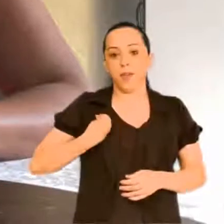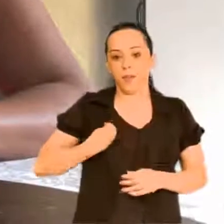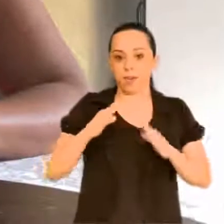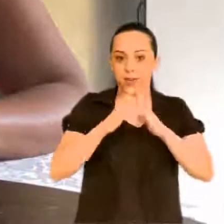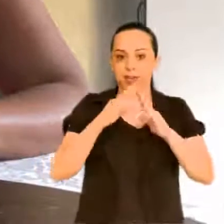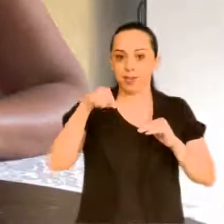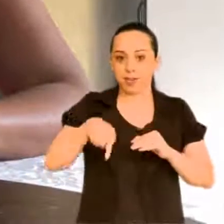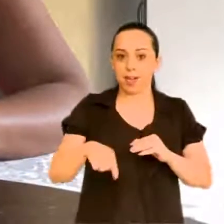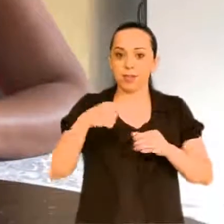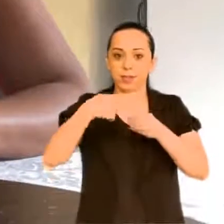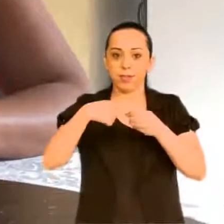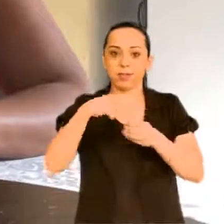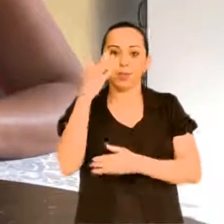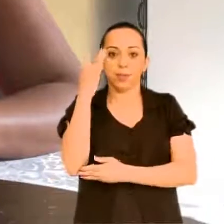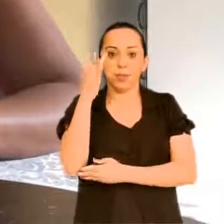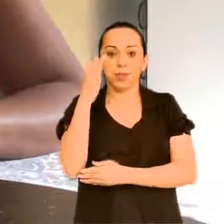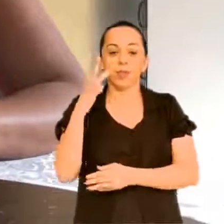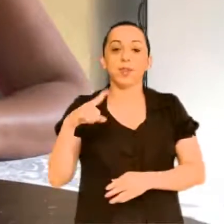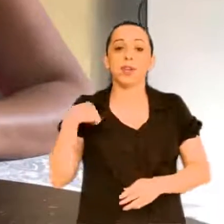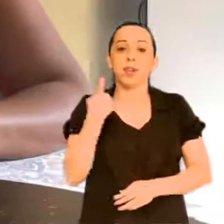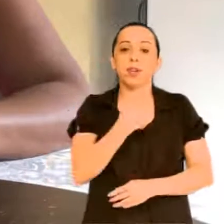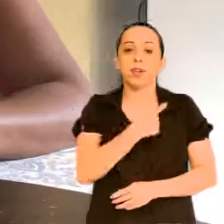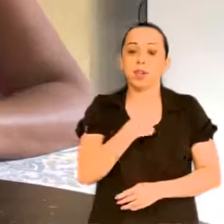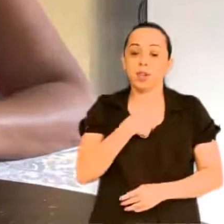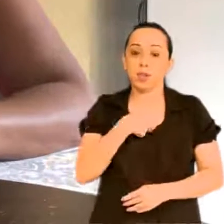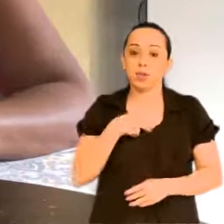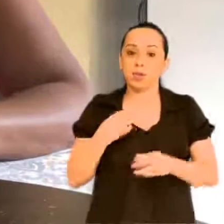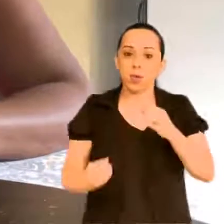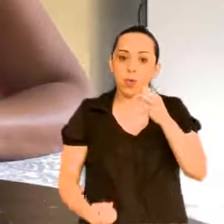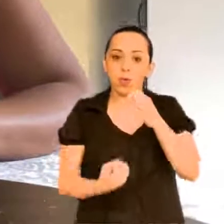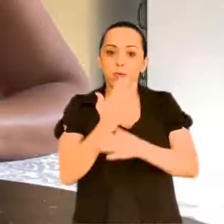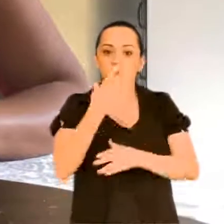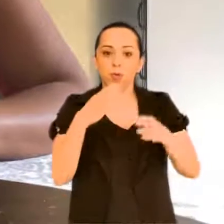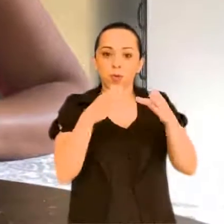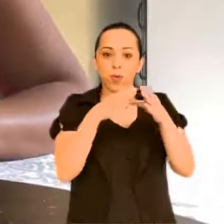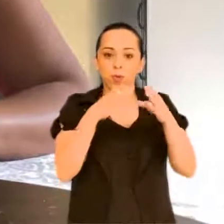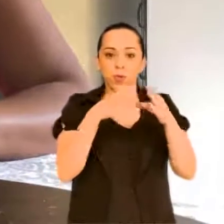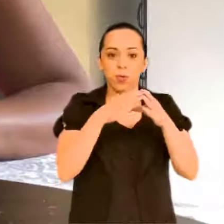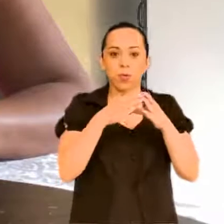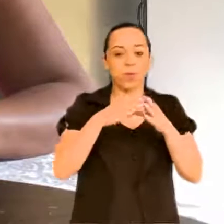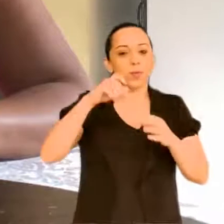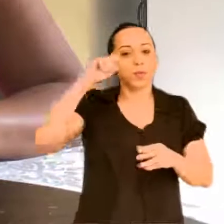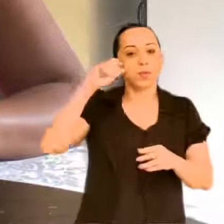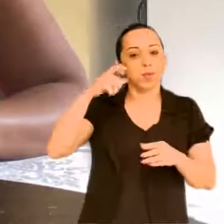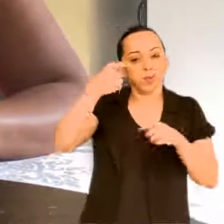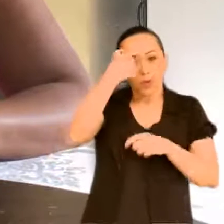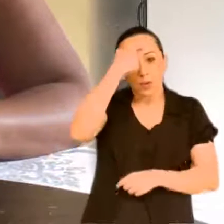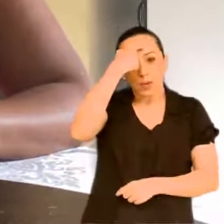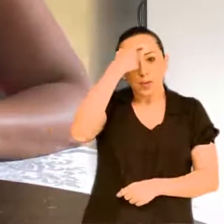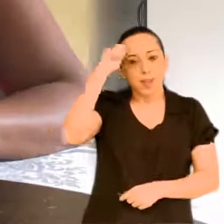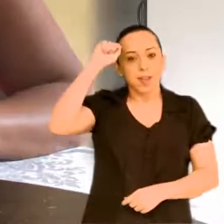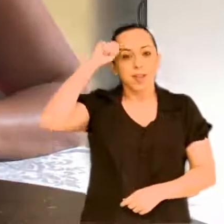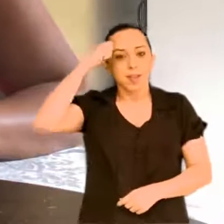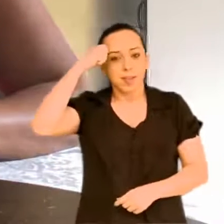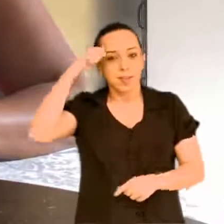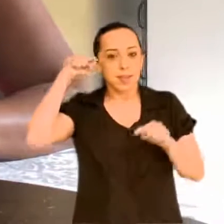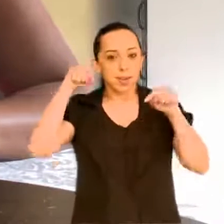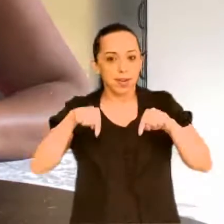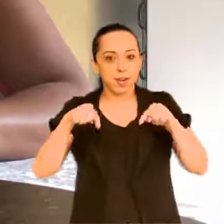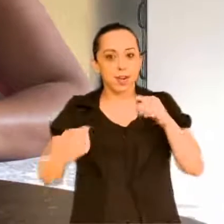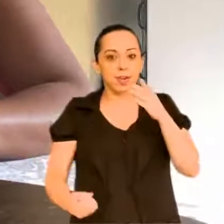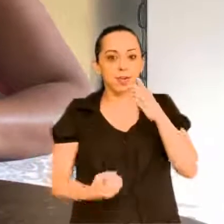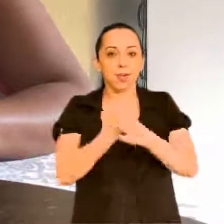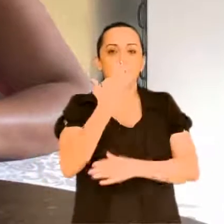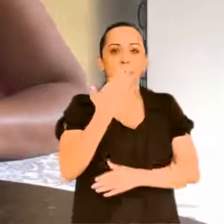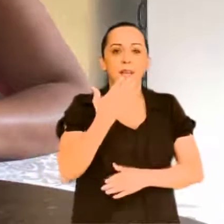Sou Reni Batista, moro na cidade de Patinga. Sou uma das fundadoras do Grupo de União e Consciência